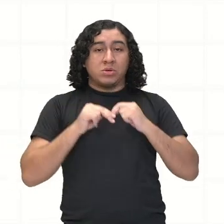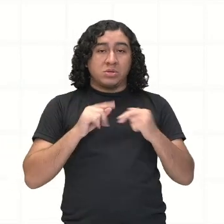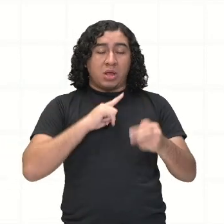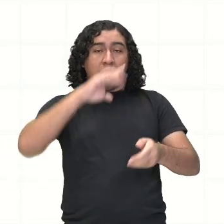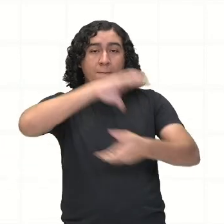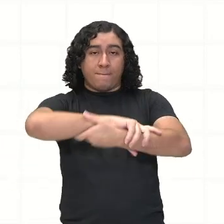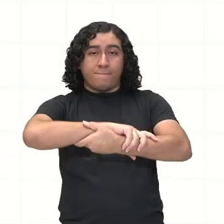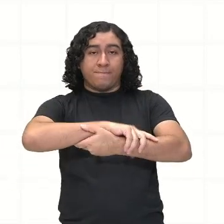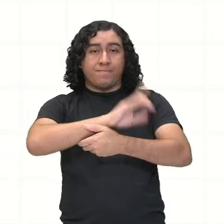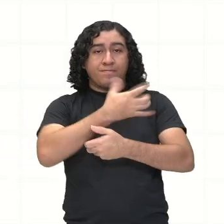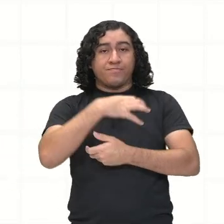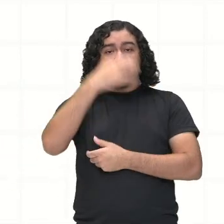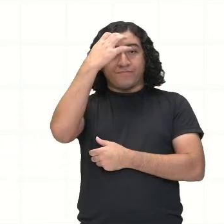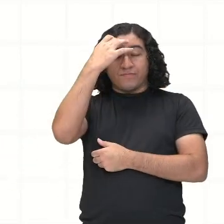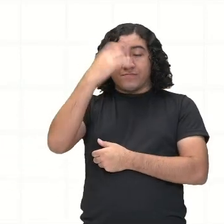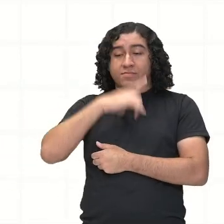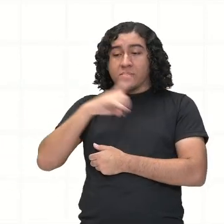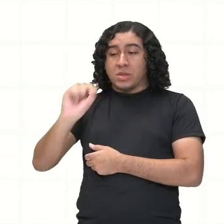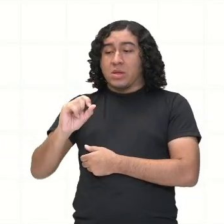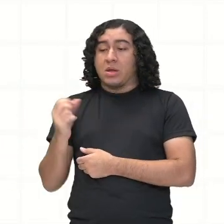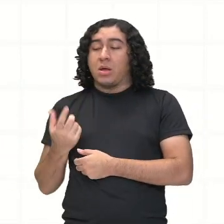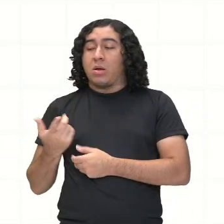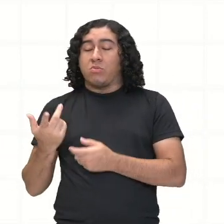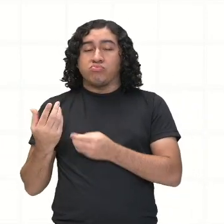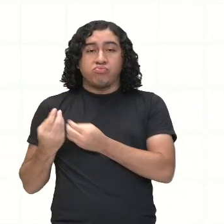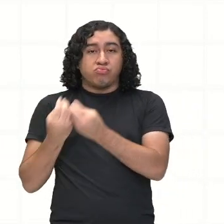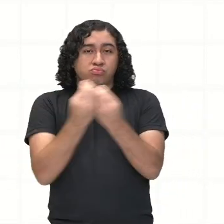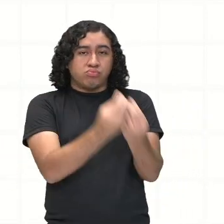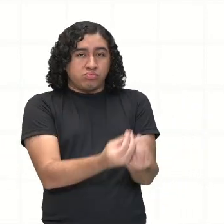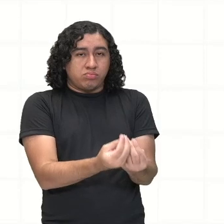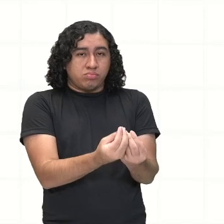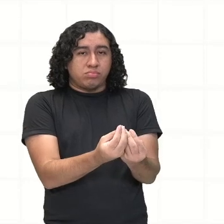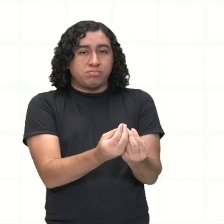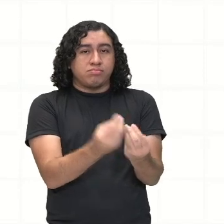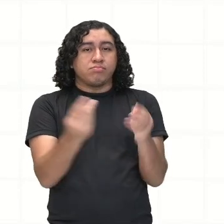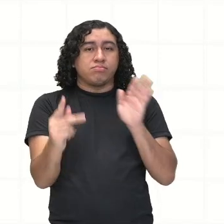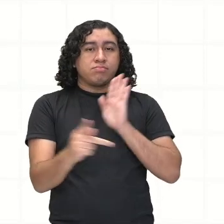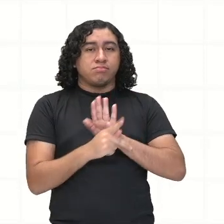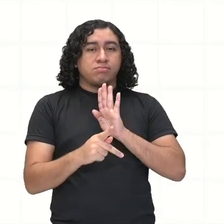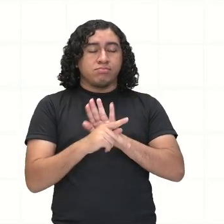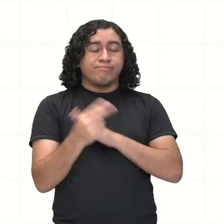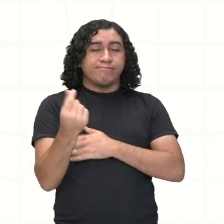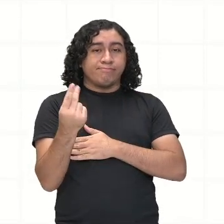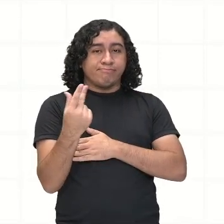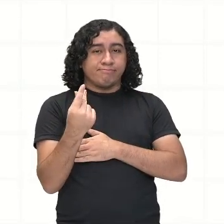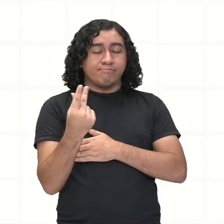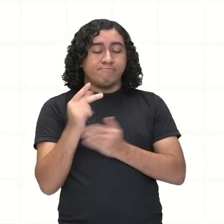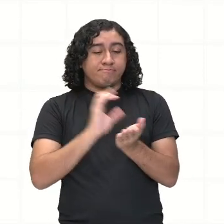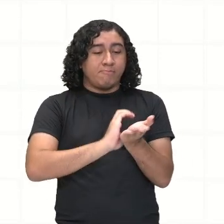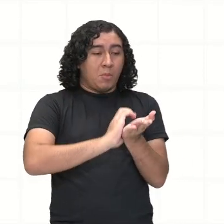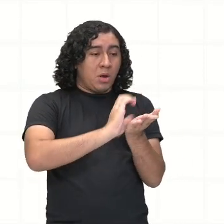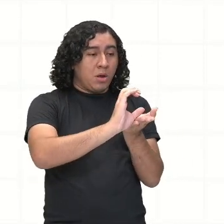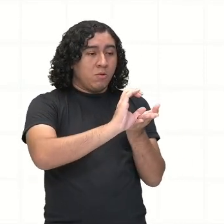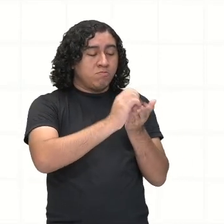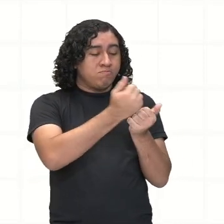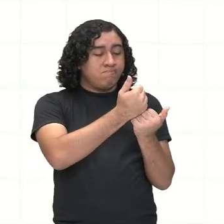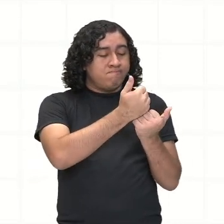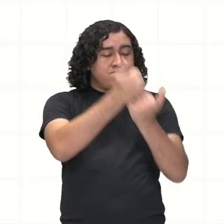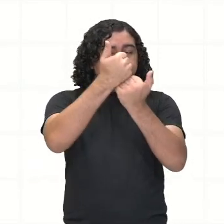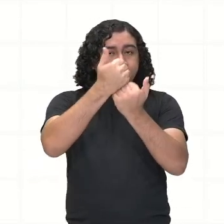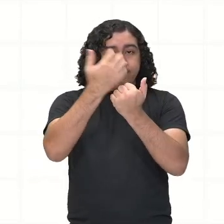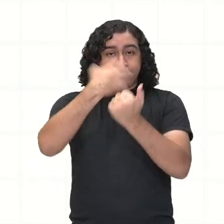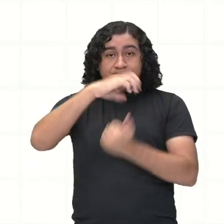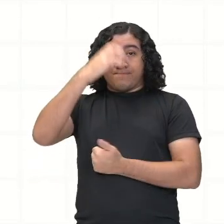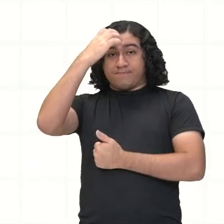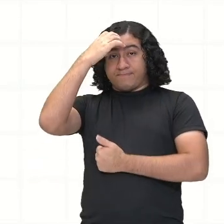rei, em que eles forneciam justamente a questão financeira para auxiliar o rei